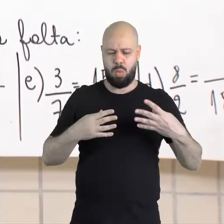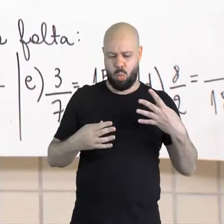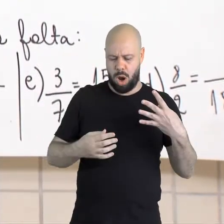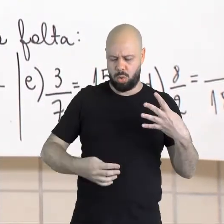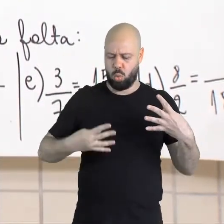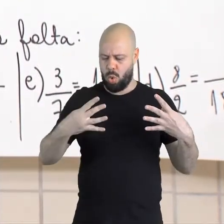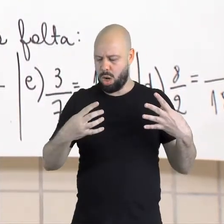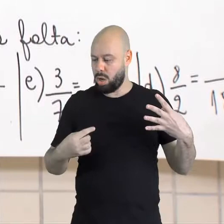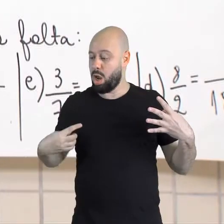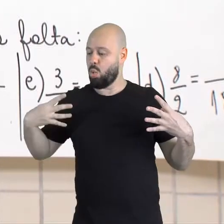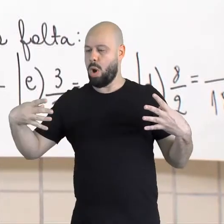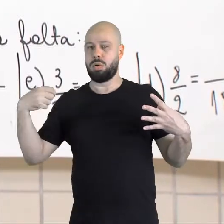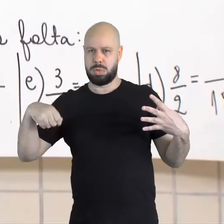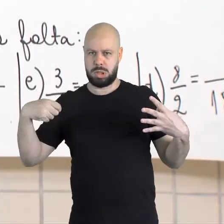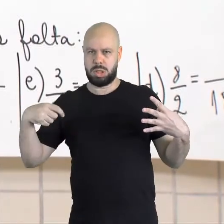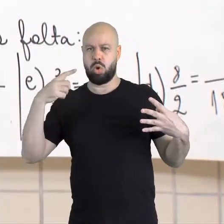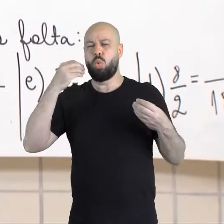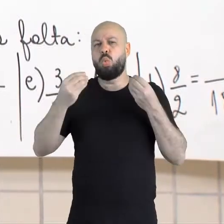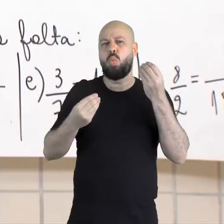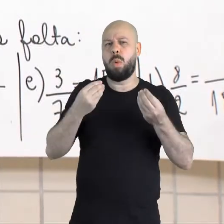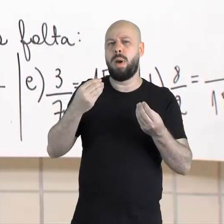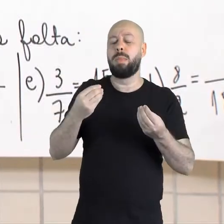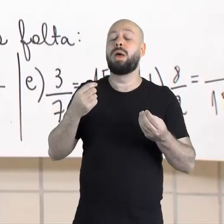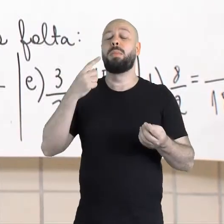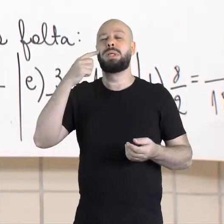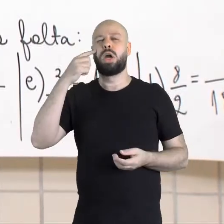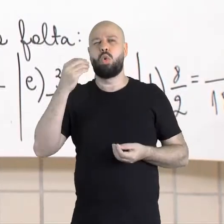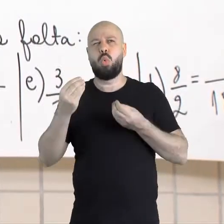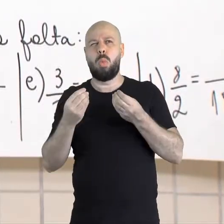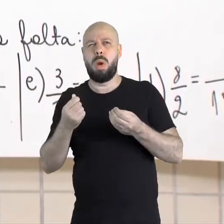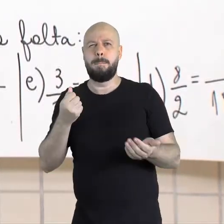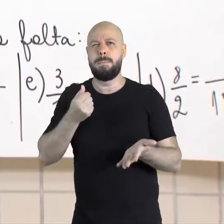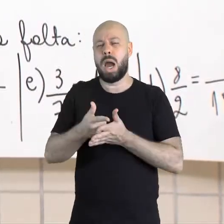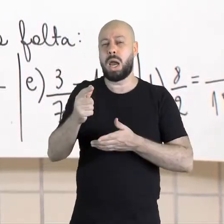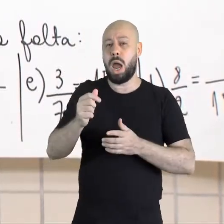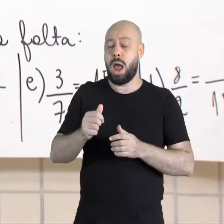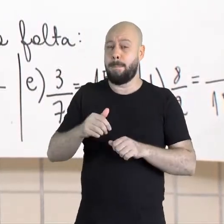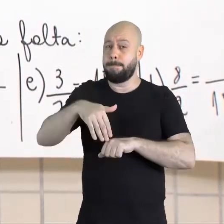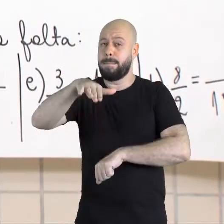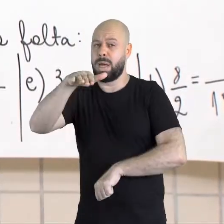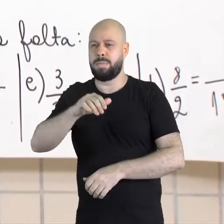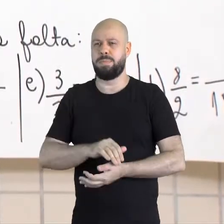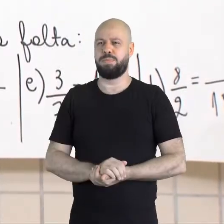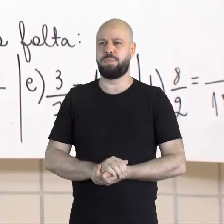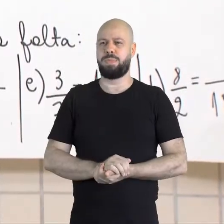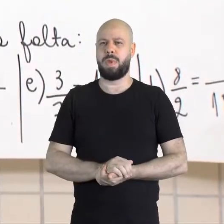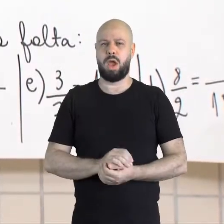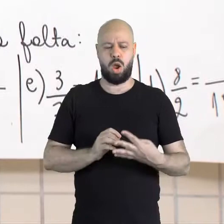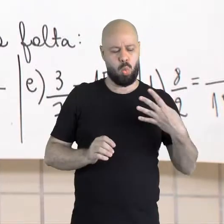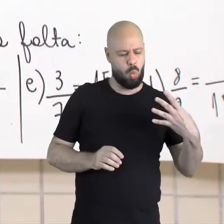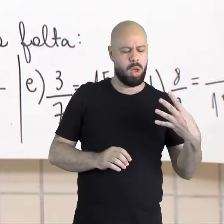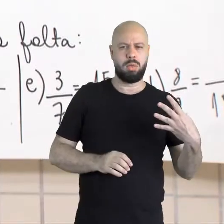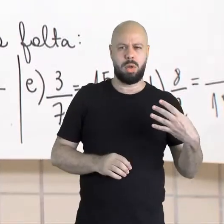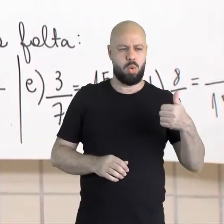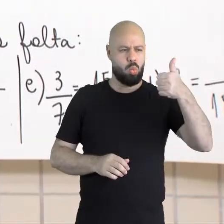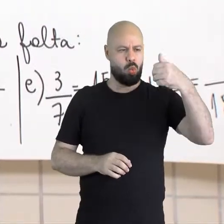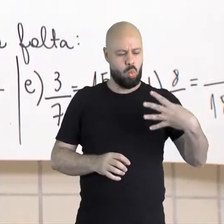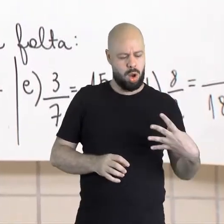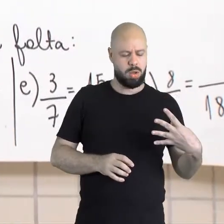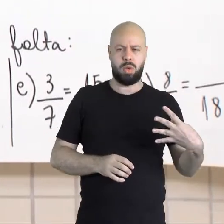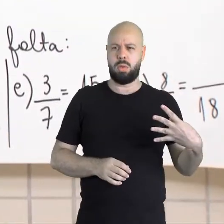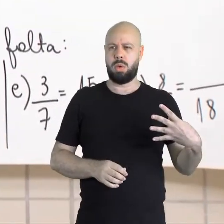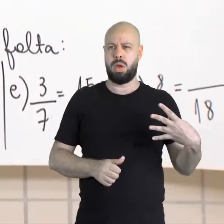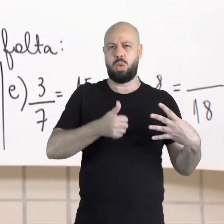de cada uma, quem comprou mais, quem comprou menos. Vamos comigo? Ó, aqui esse denominador tá o 4, aqui